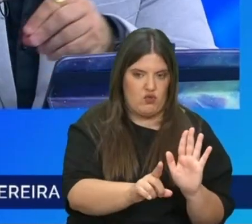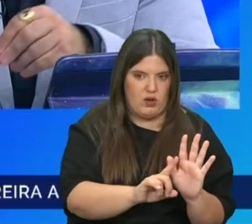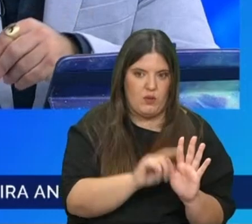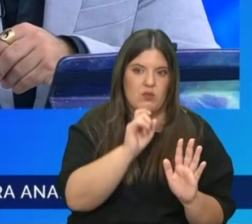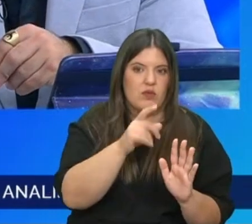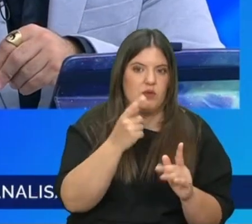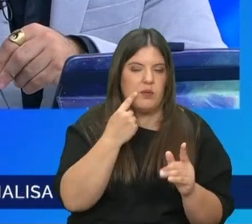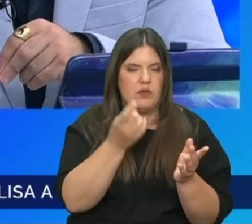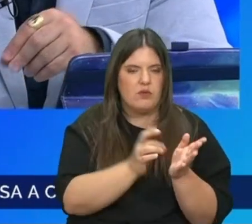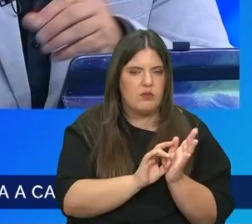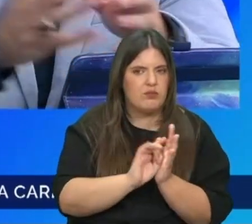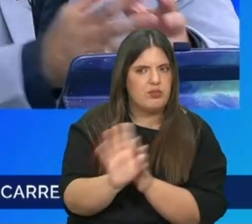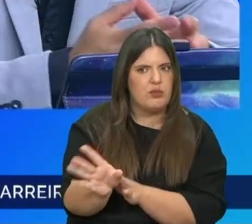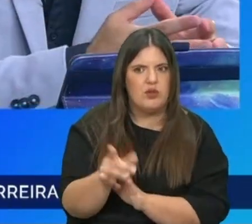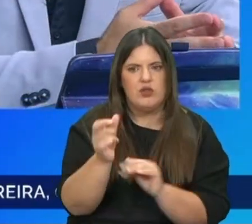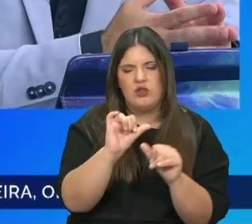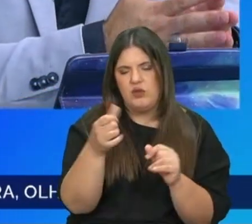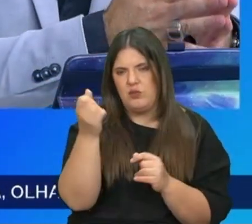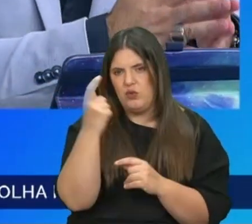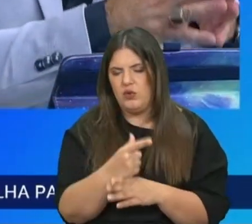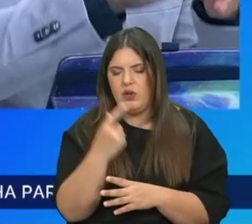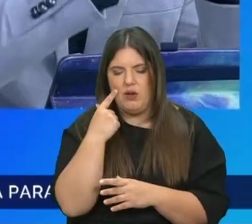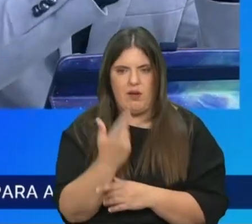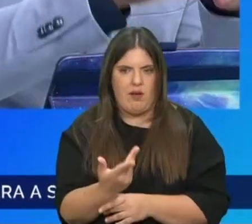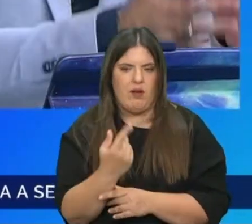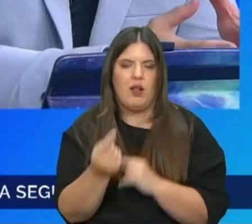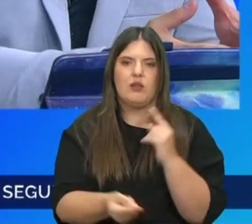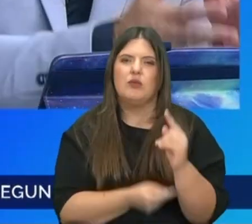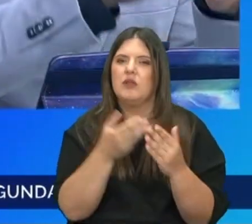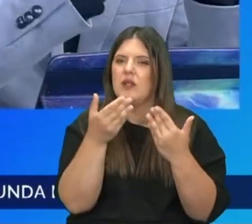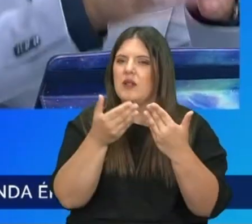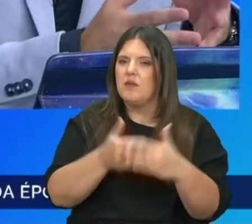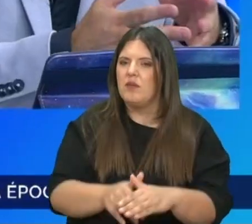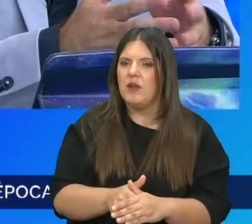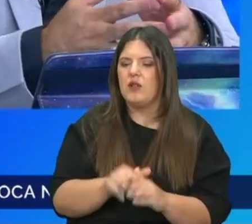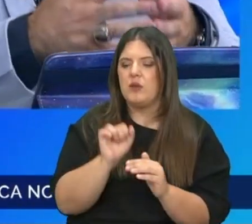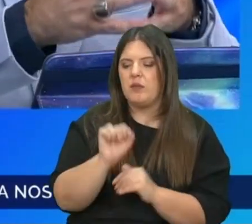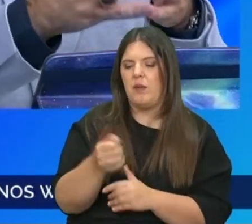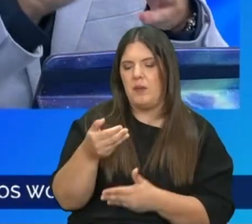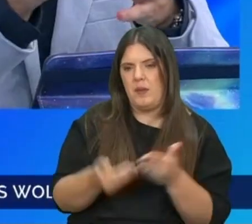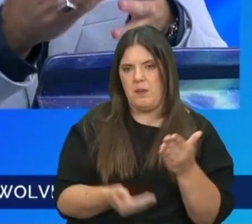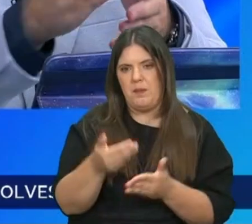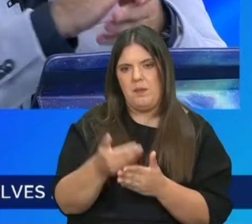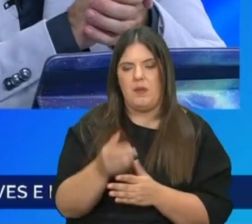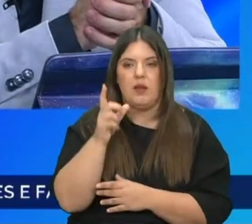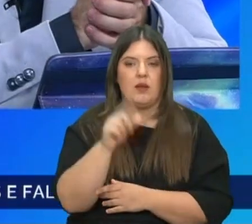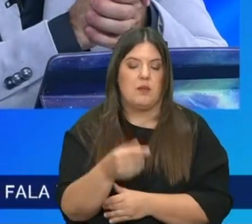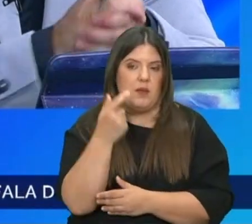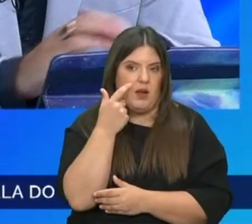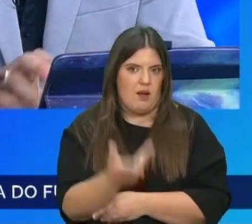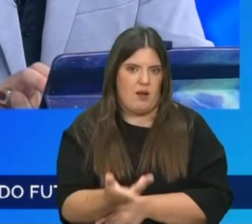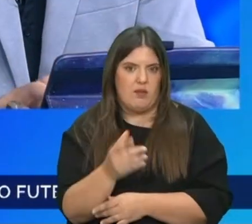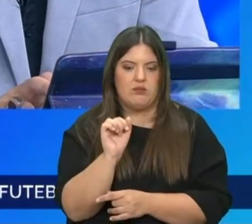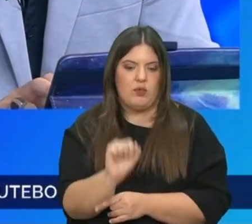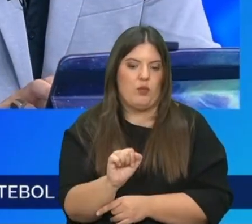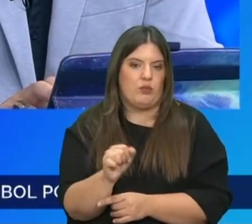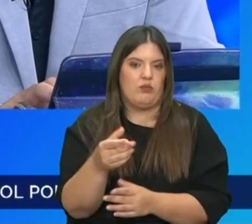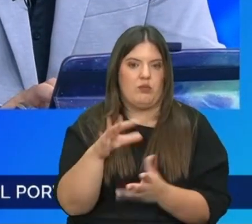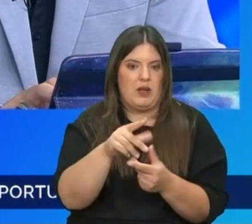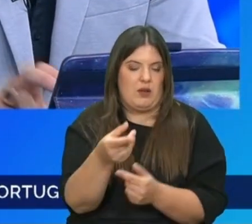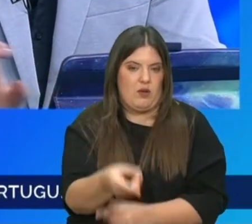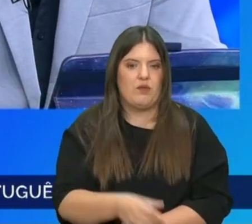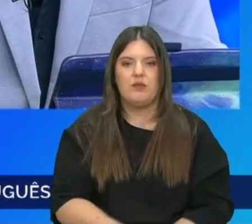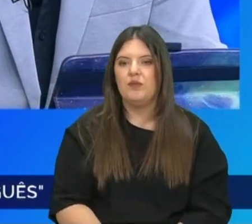calhar foi expulso pelo Sistema Solar e lança aqui alguns limites para a própria massa ou até mesmo a própria existência deste Planeta 9. Muito